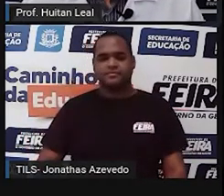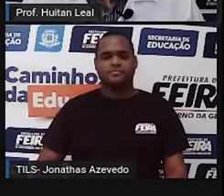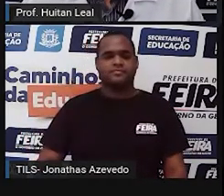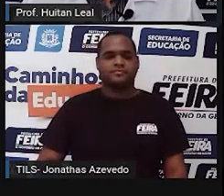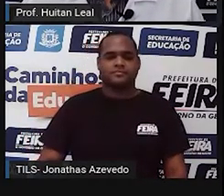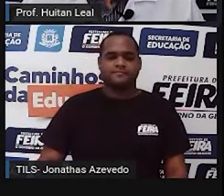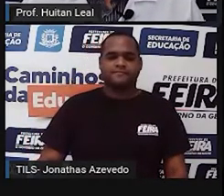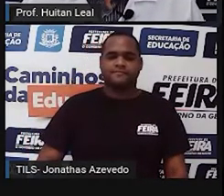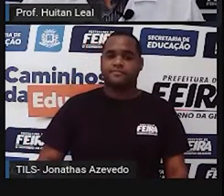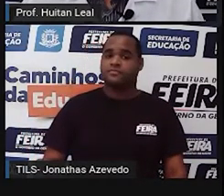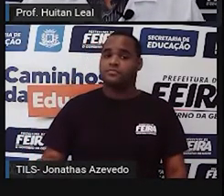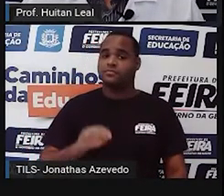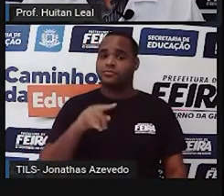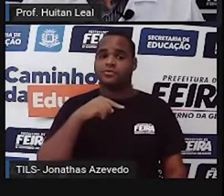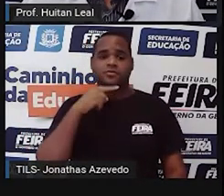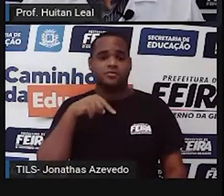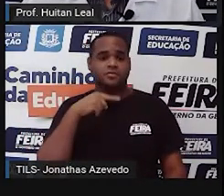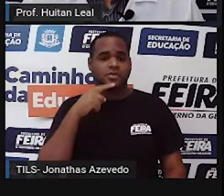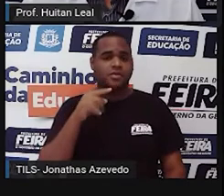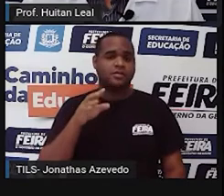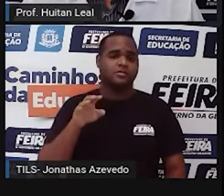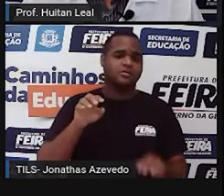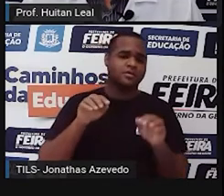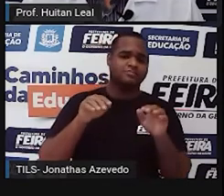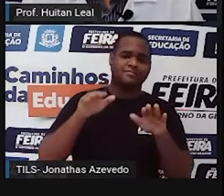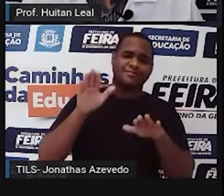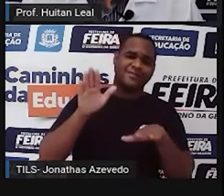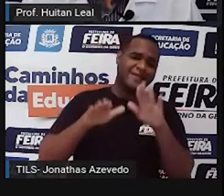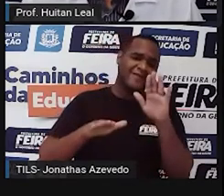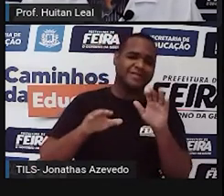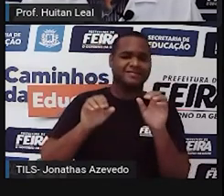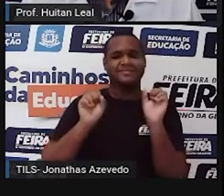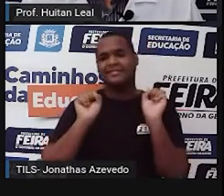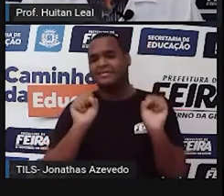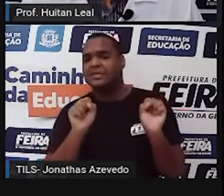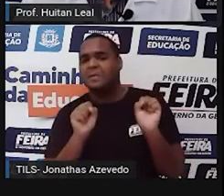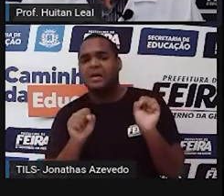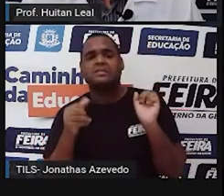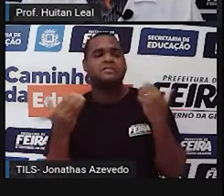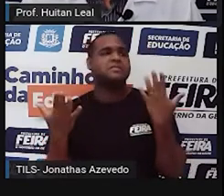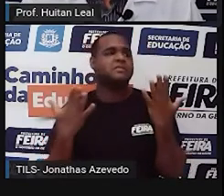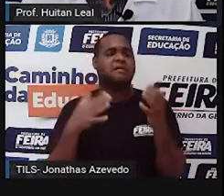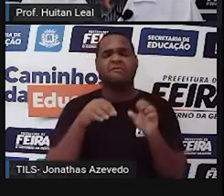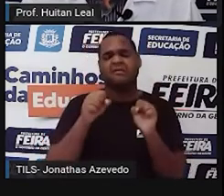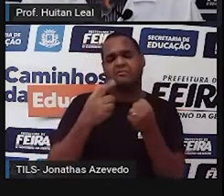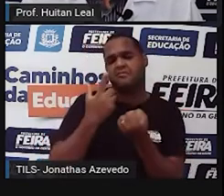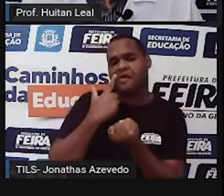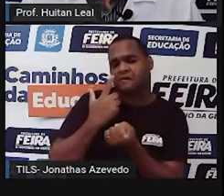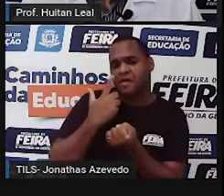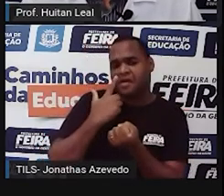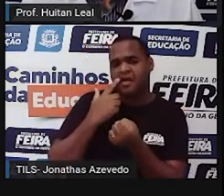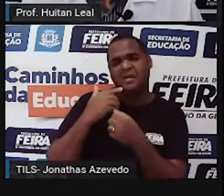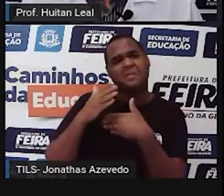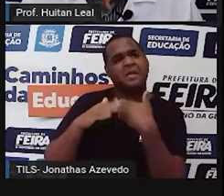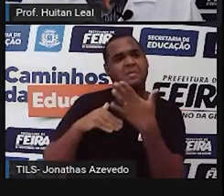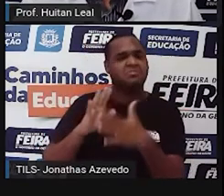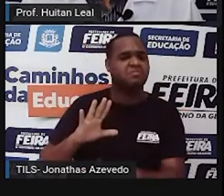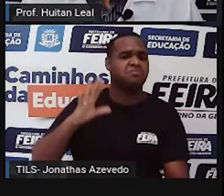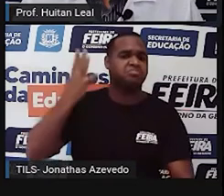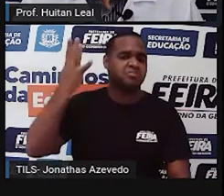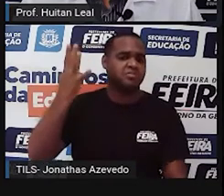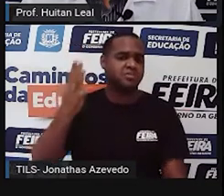os advérbios de dúvida mais conhecidos? Talvez, possivelmente, provavelmente,